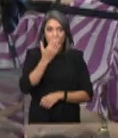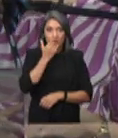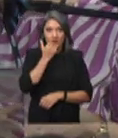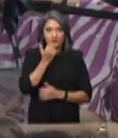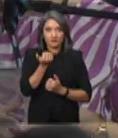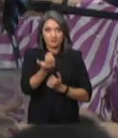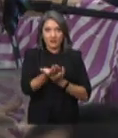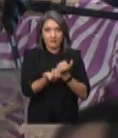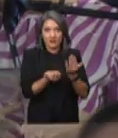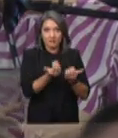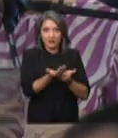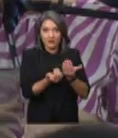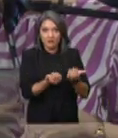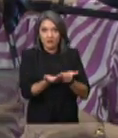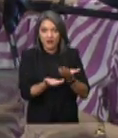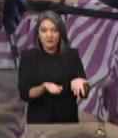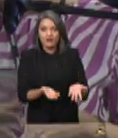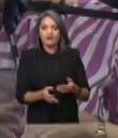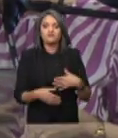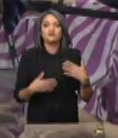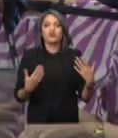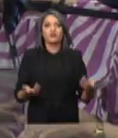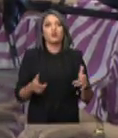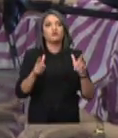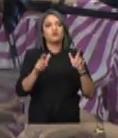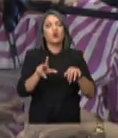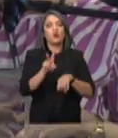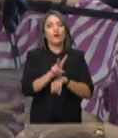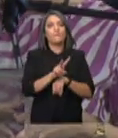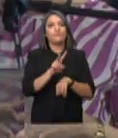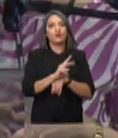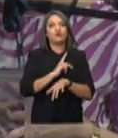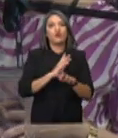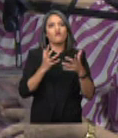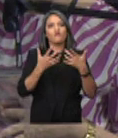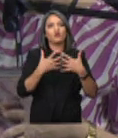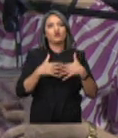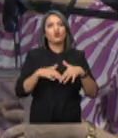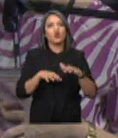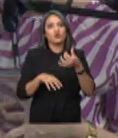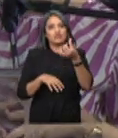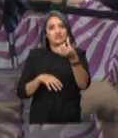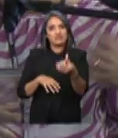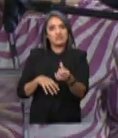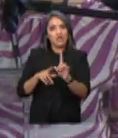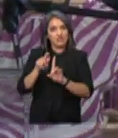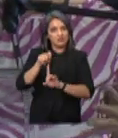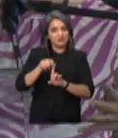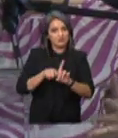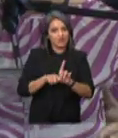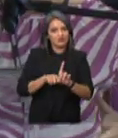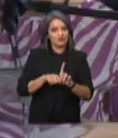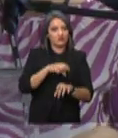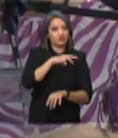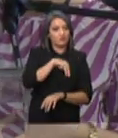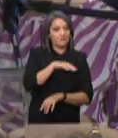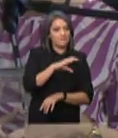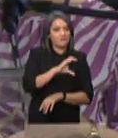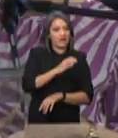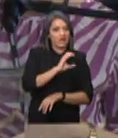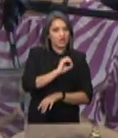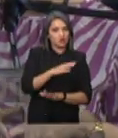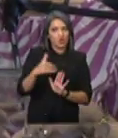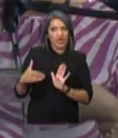fornecidas durante esse período O Abrigo ele funcionou por quase seis meses foi de Março a julho de